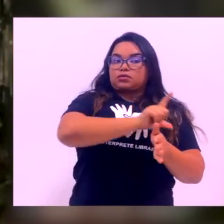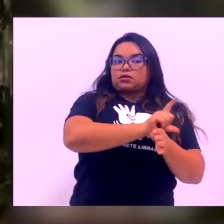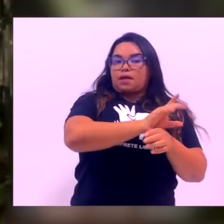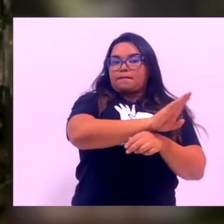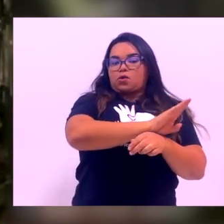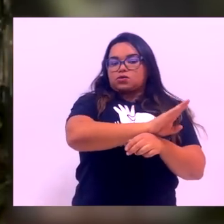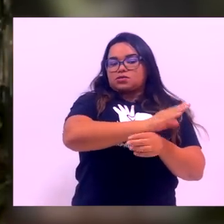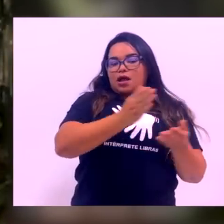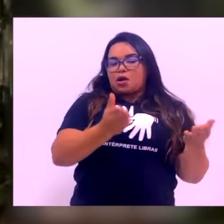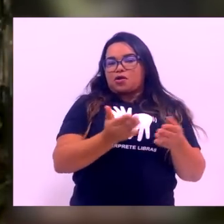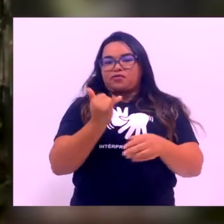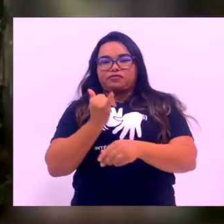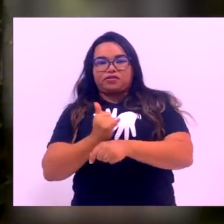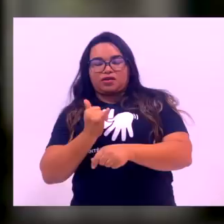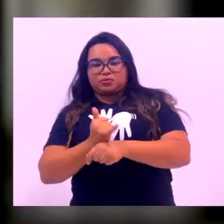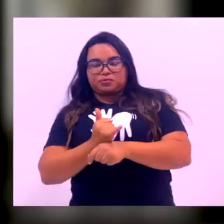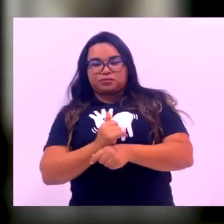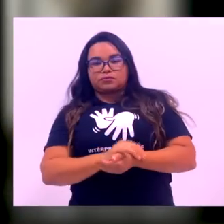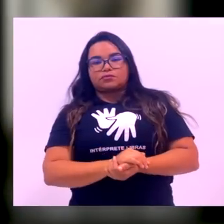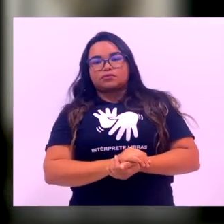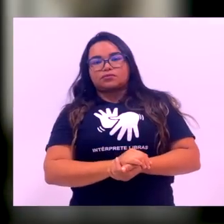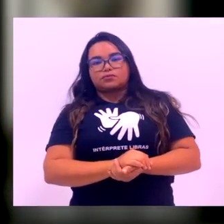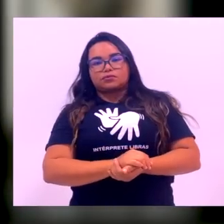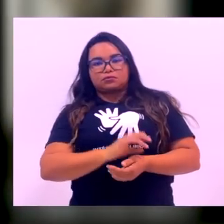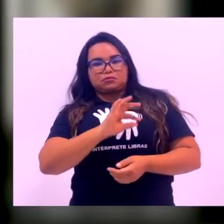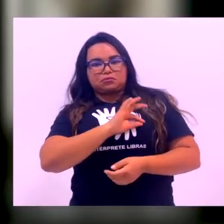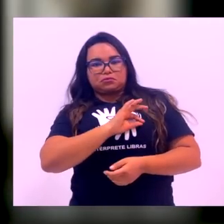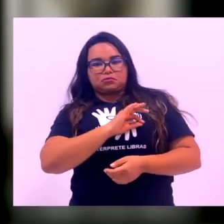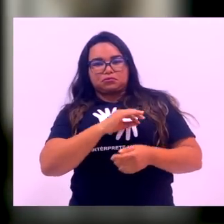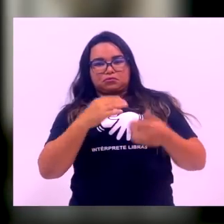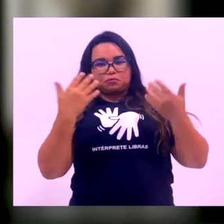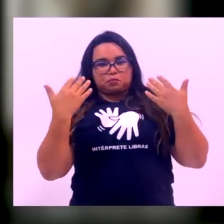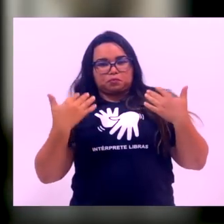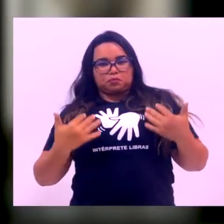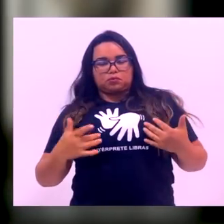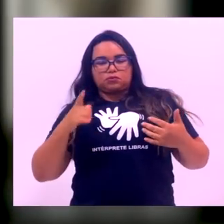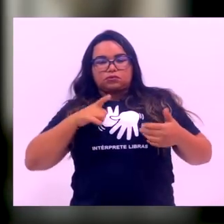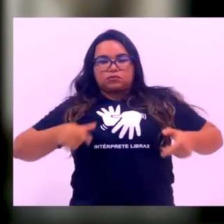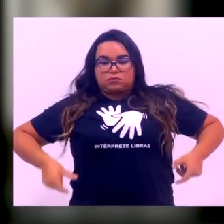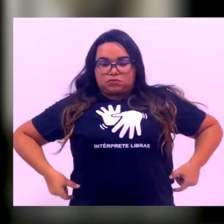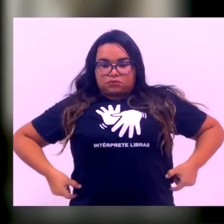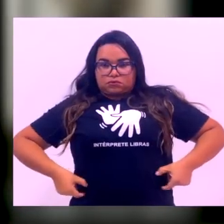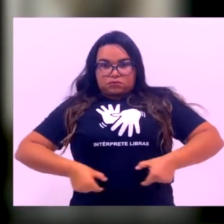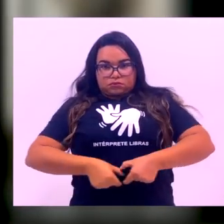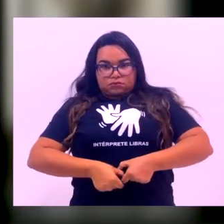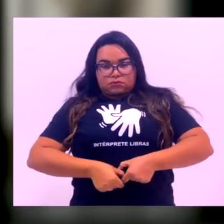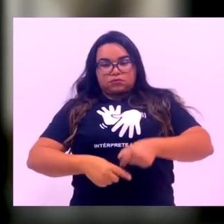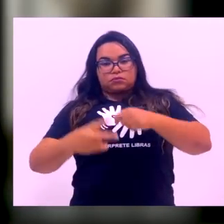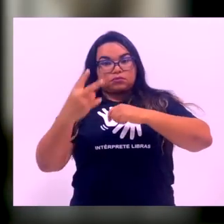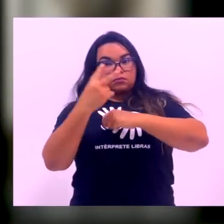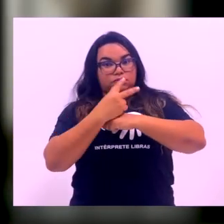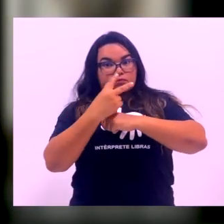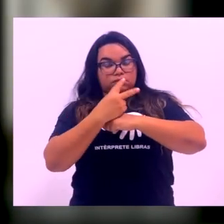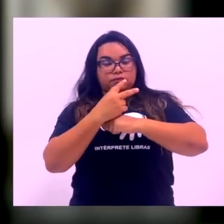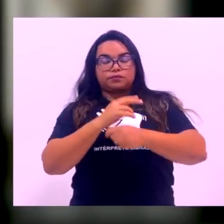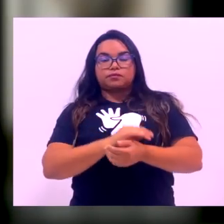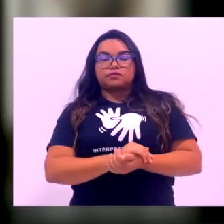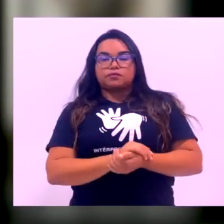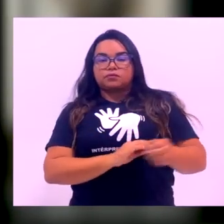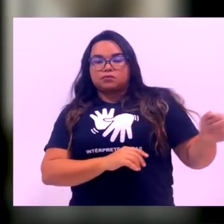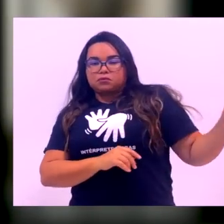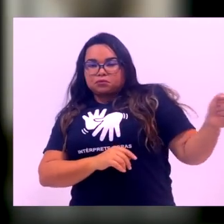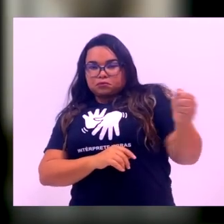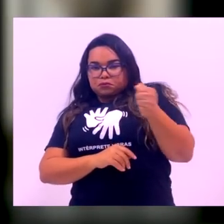o ferro e o legionário tinha essa armadura fantástica. Eles tinham este pequeno cinto aqui na frente